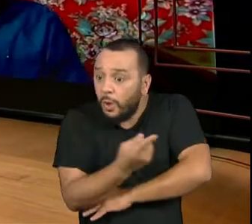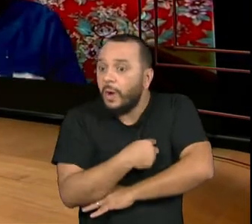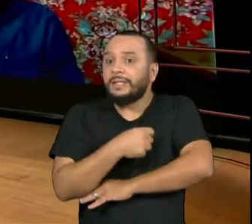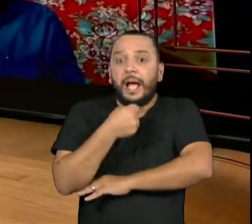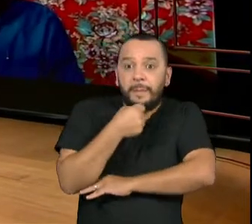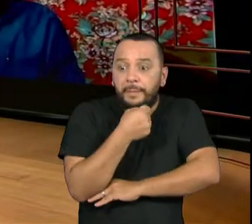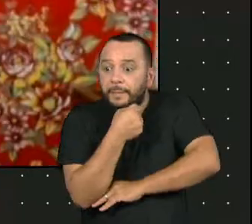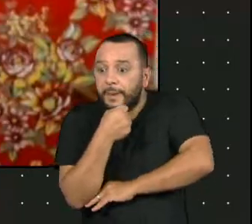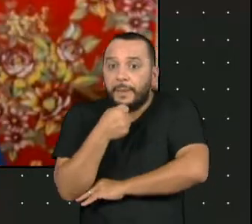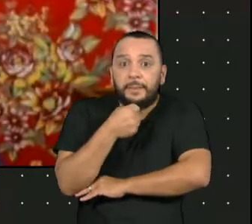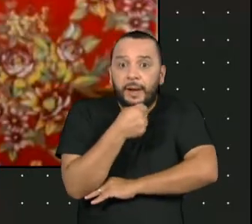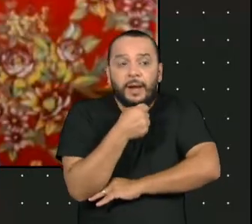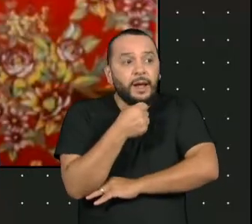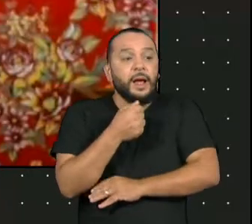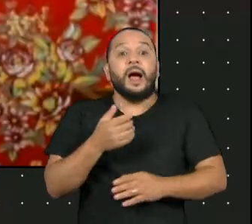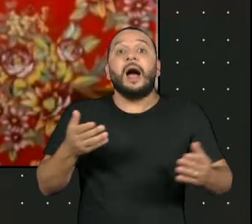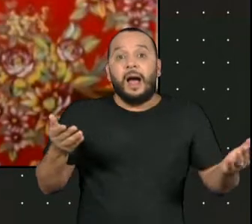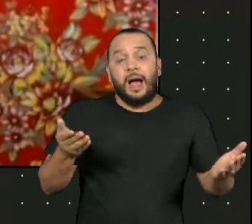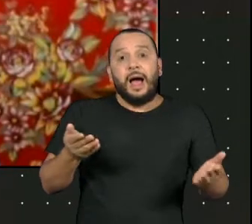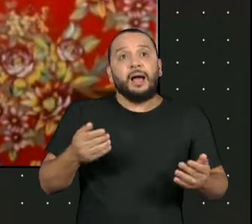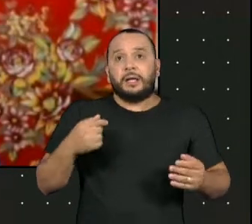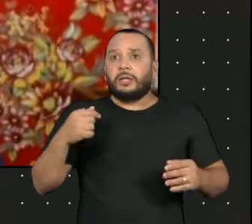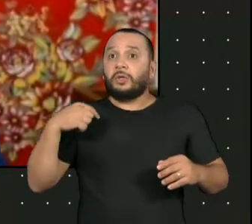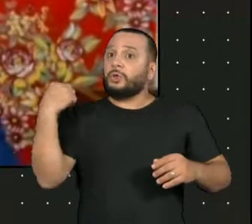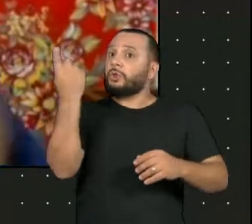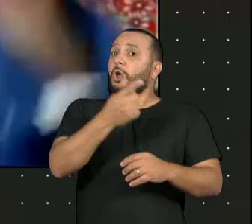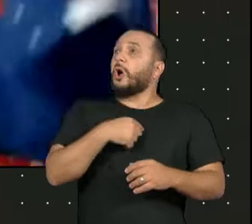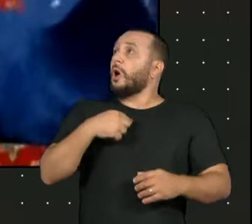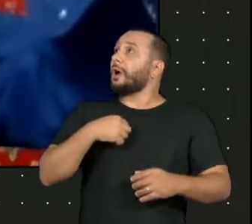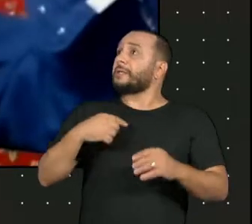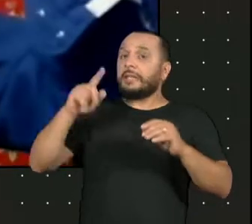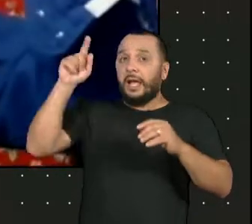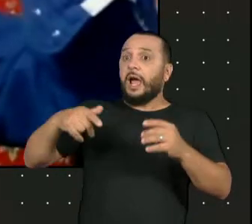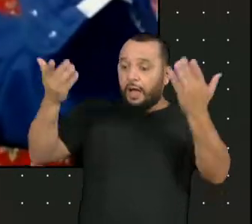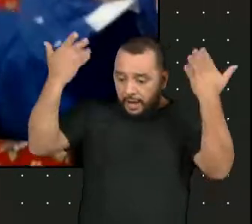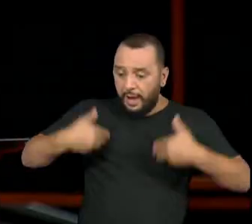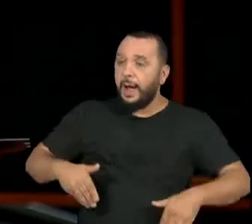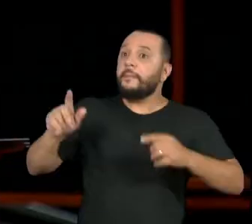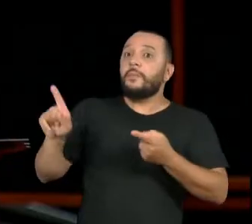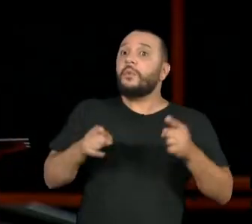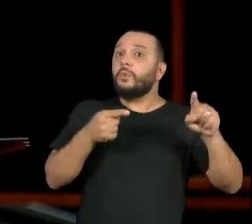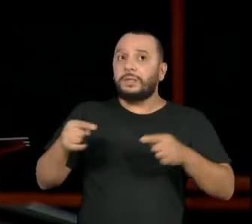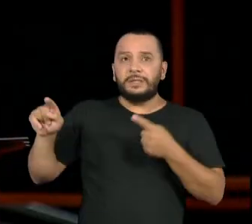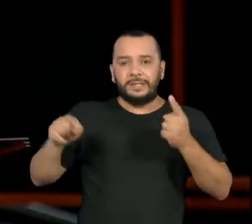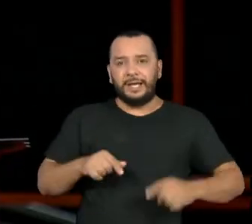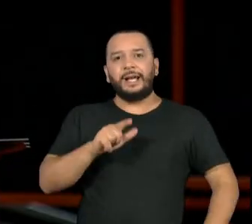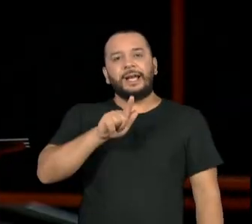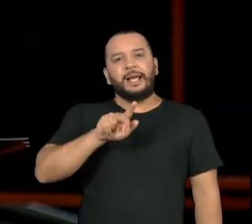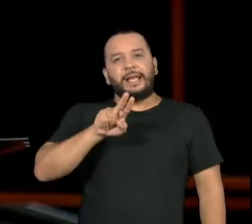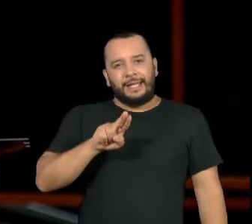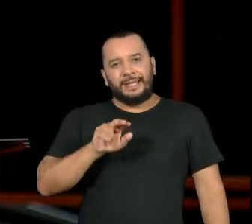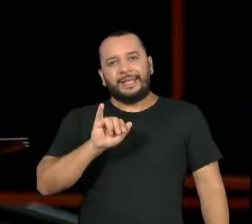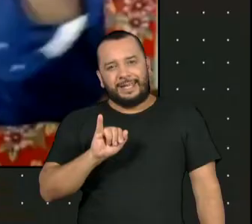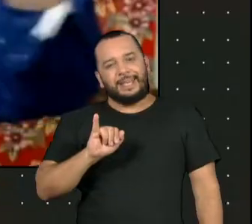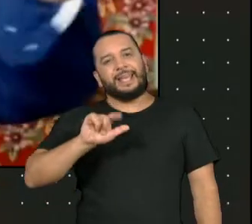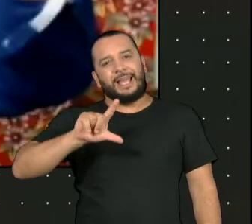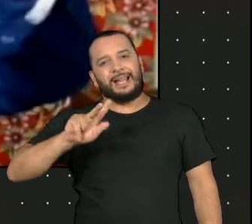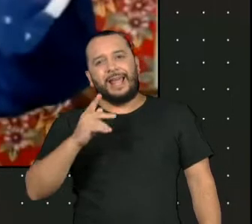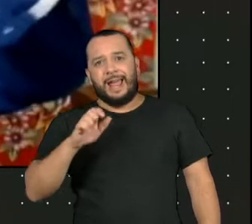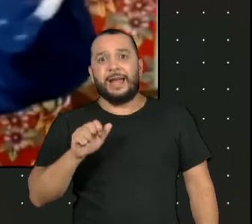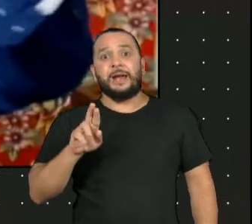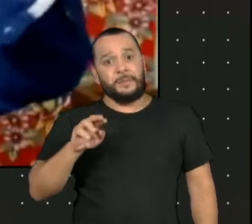e agora nós somos a música. Guilherme, sim, nós somos